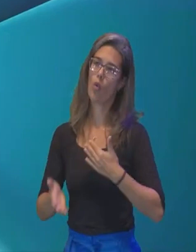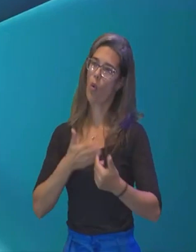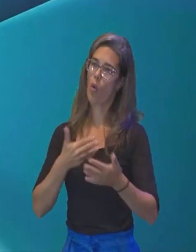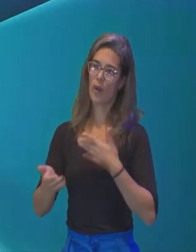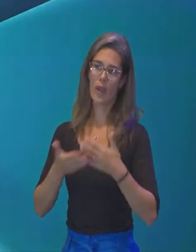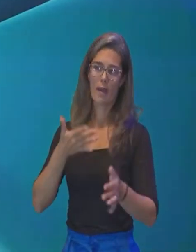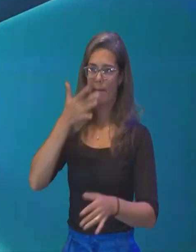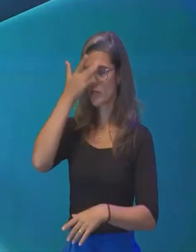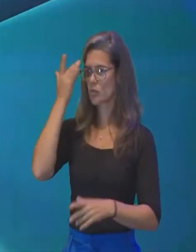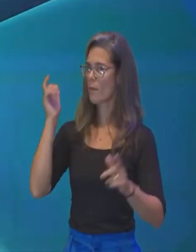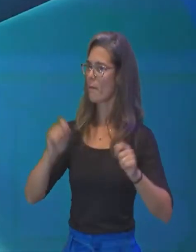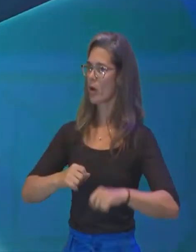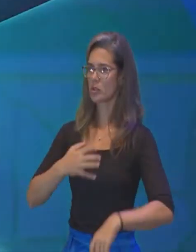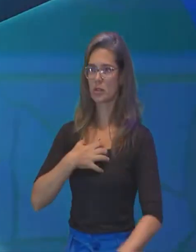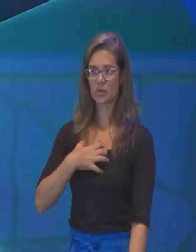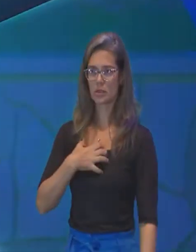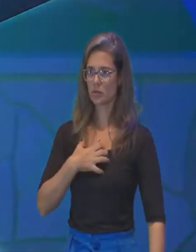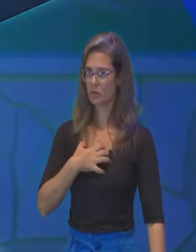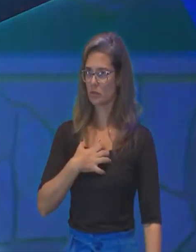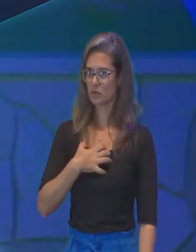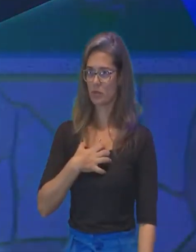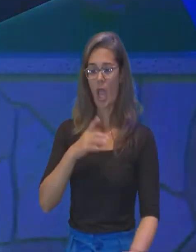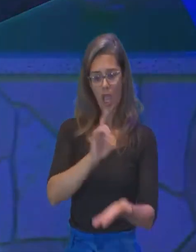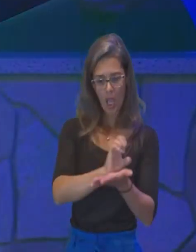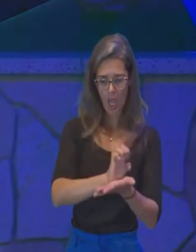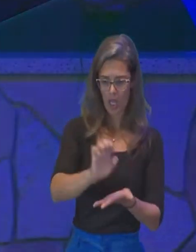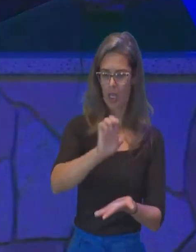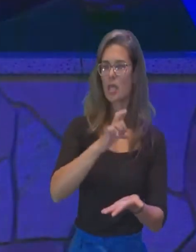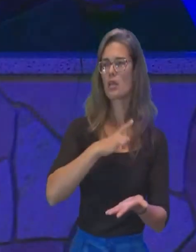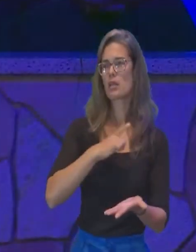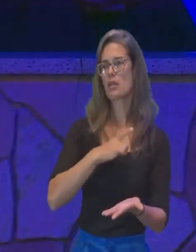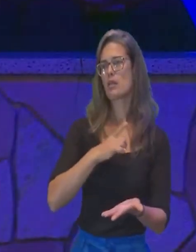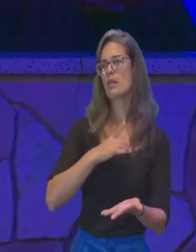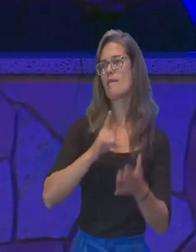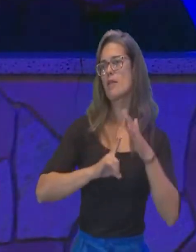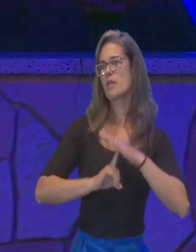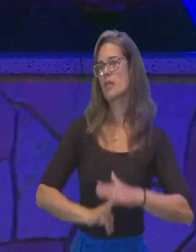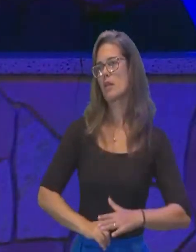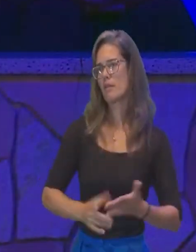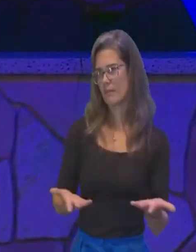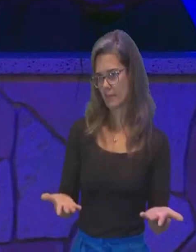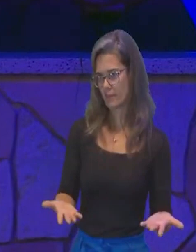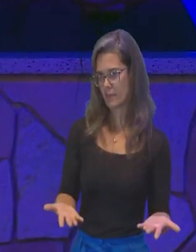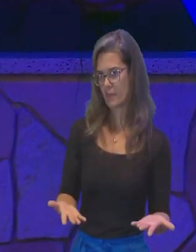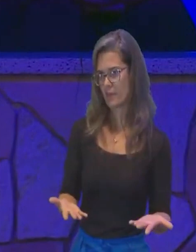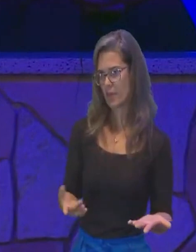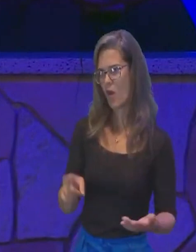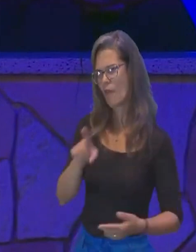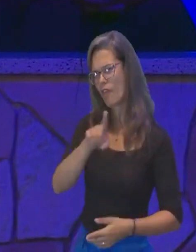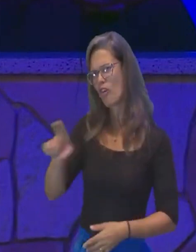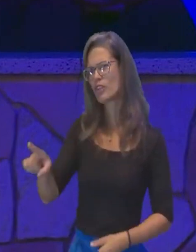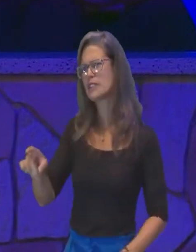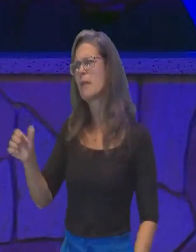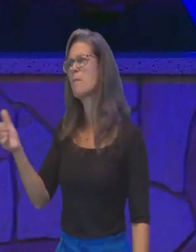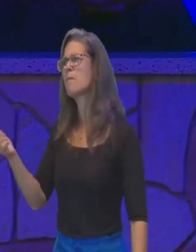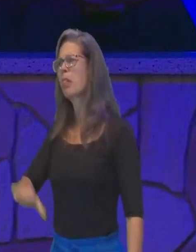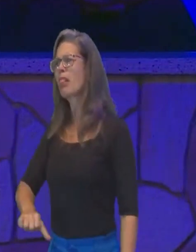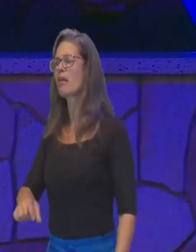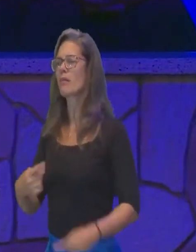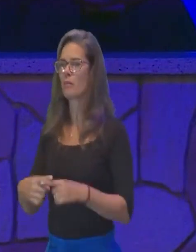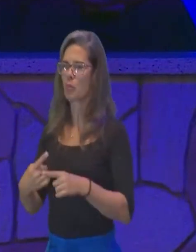Elias passou por ela. Você não é menos crente porque você se sente deprimido, muitas vezes em estado de